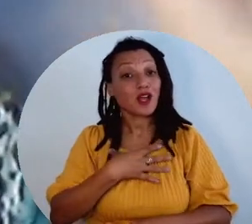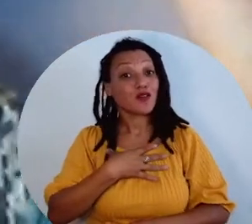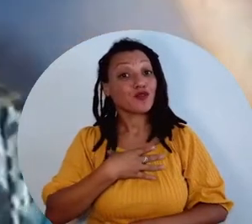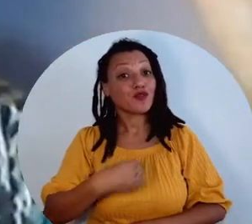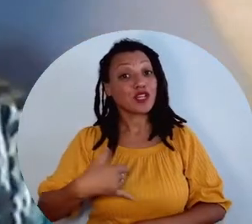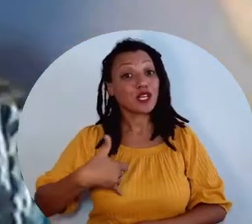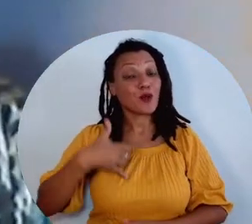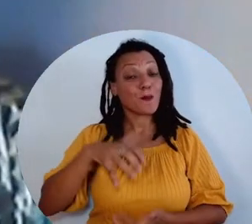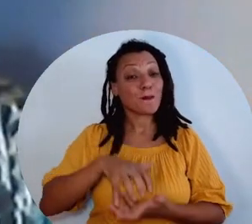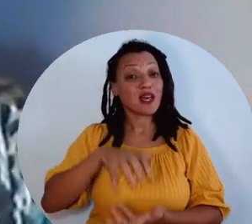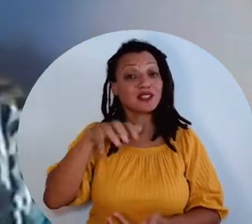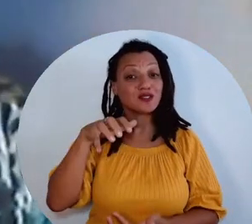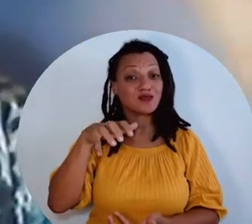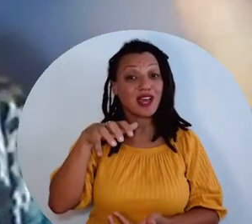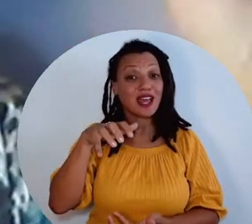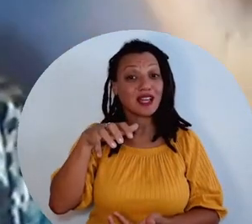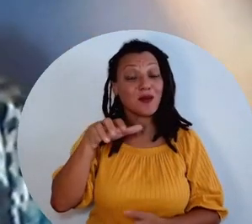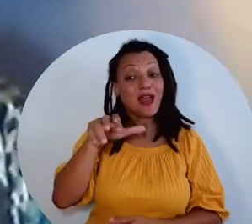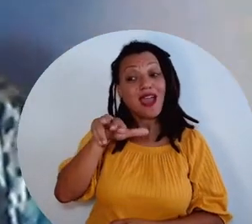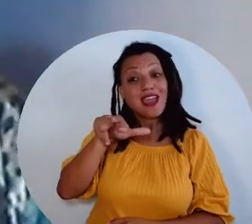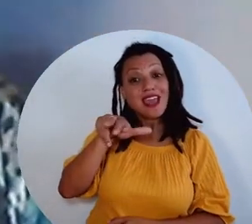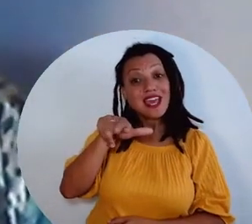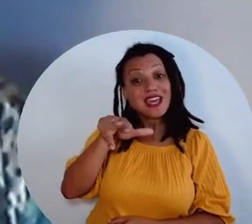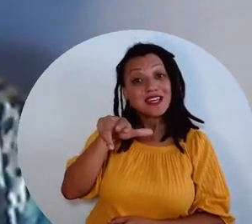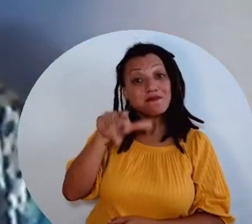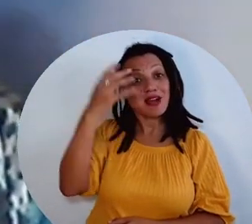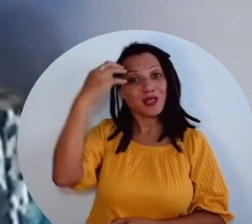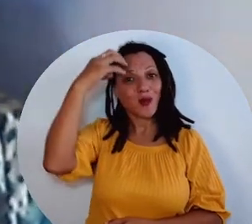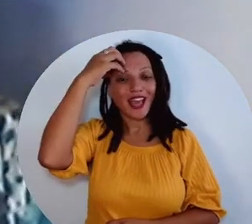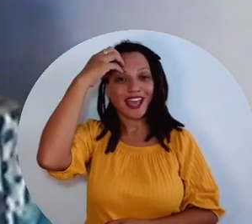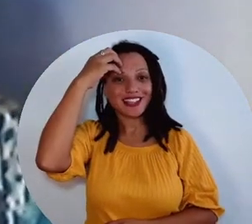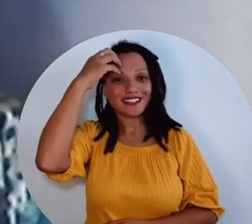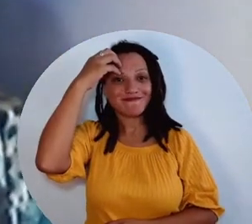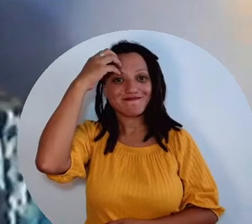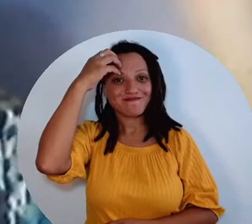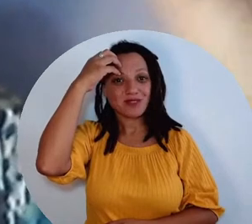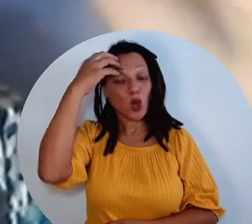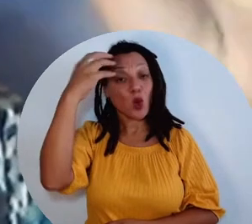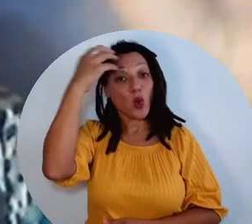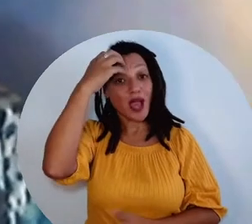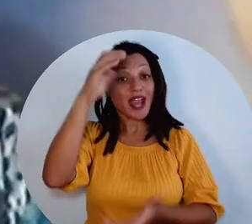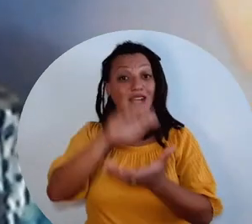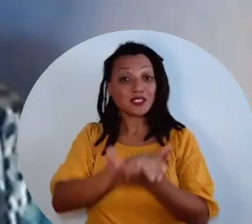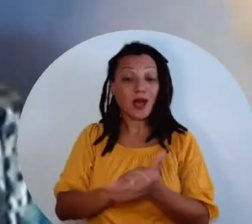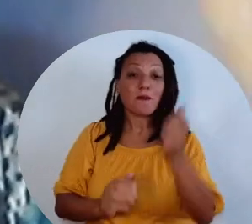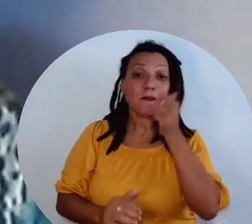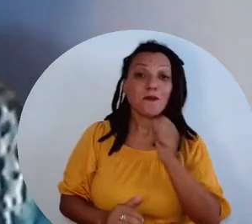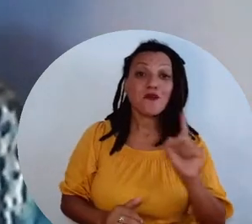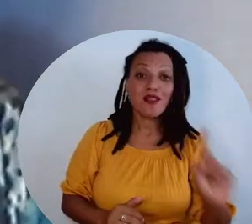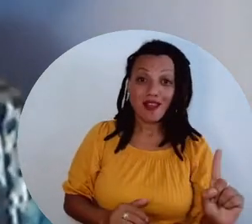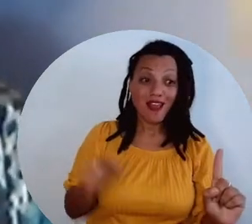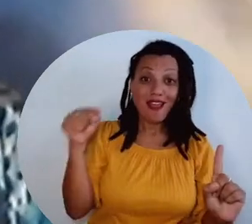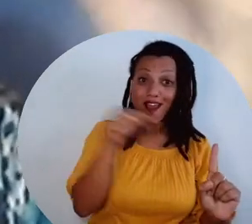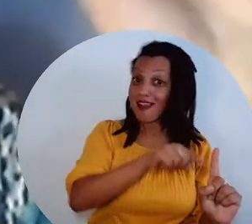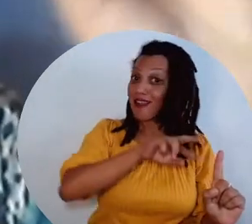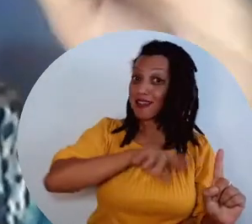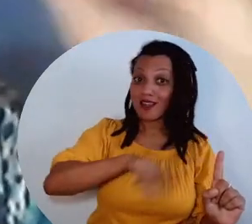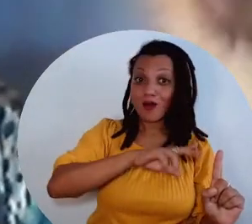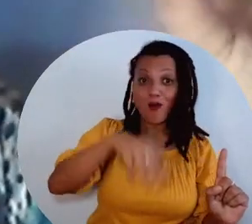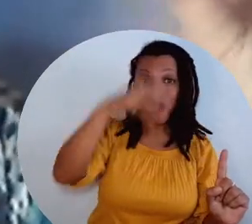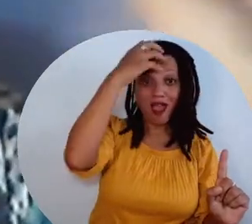o filho mais velho da irmã do rei. Por quê? Porque a irmã do rei,